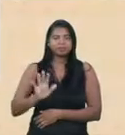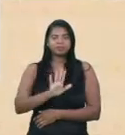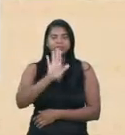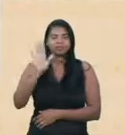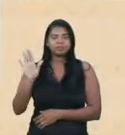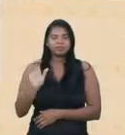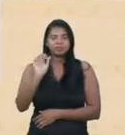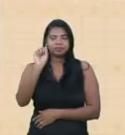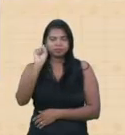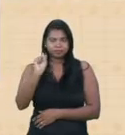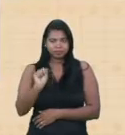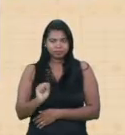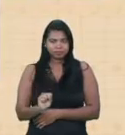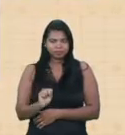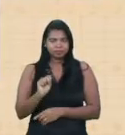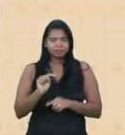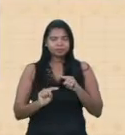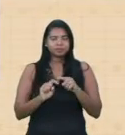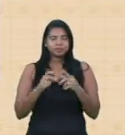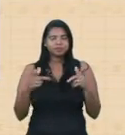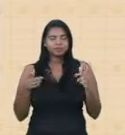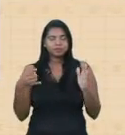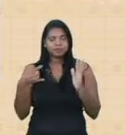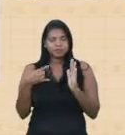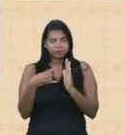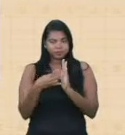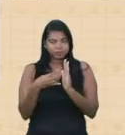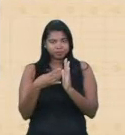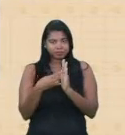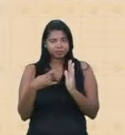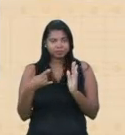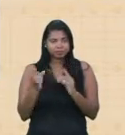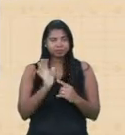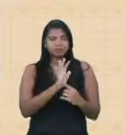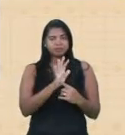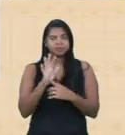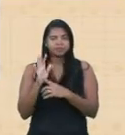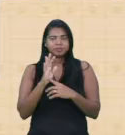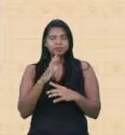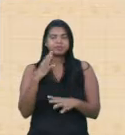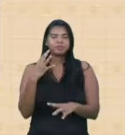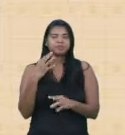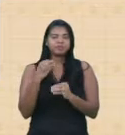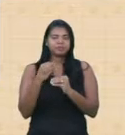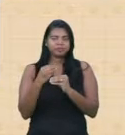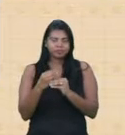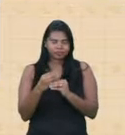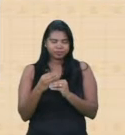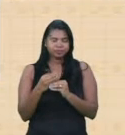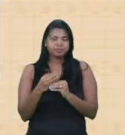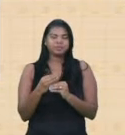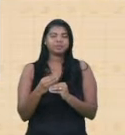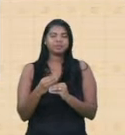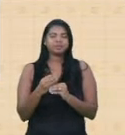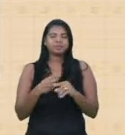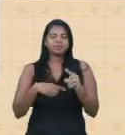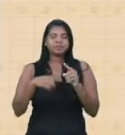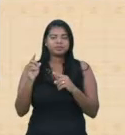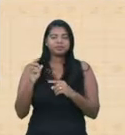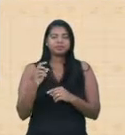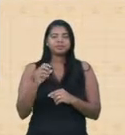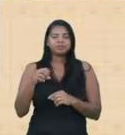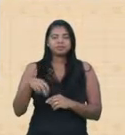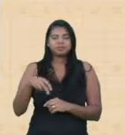uma das propriedades dos ímãs, que é a atração e a repulsão dos polos